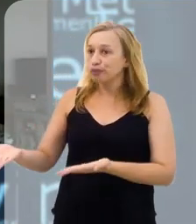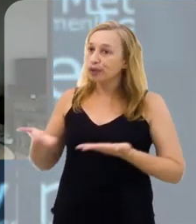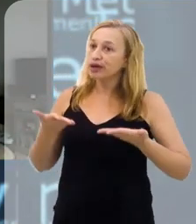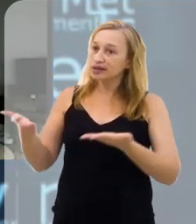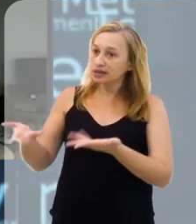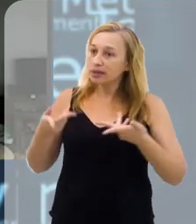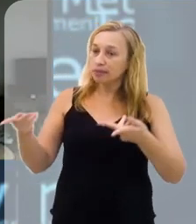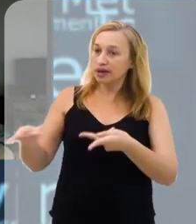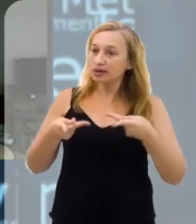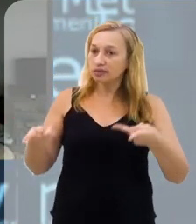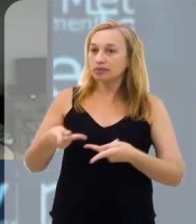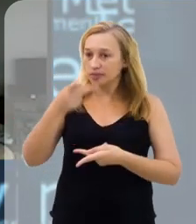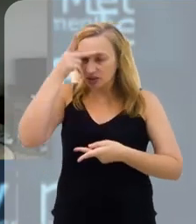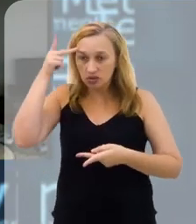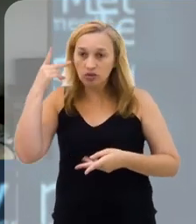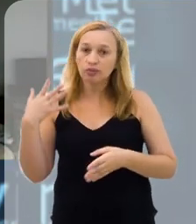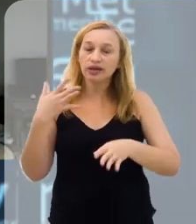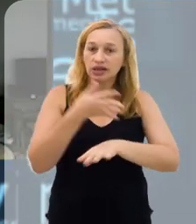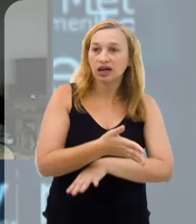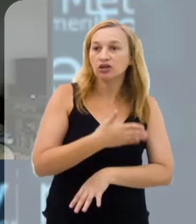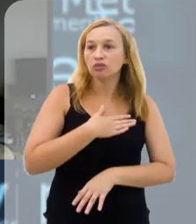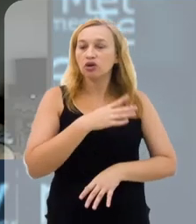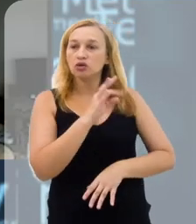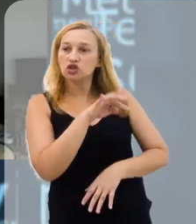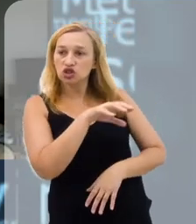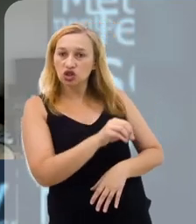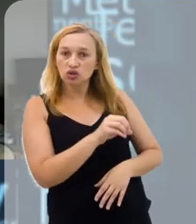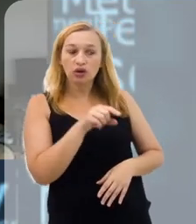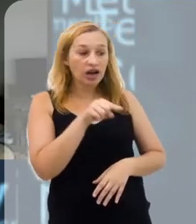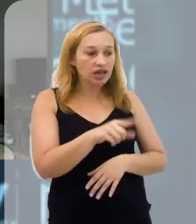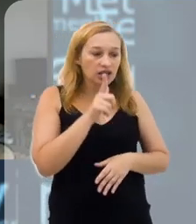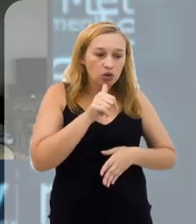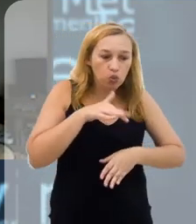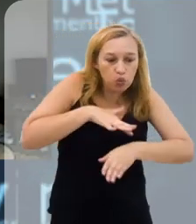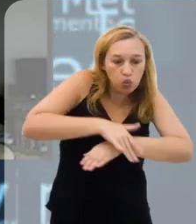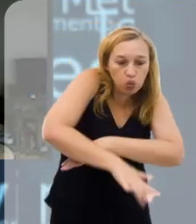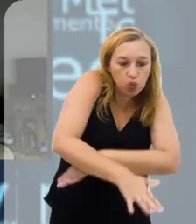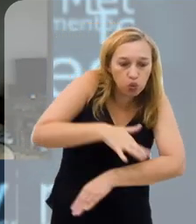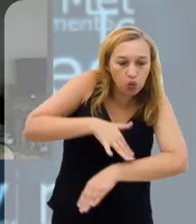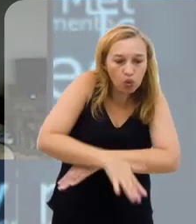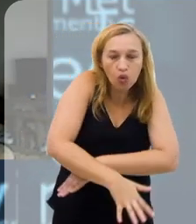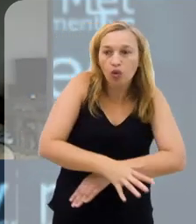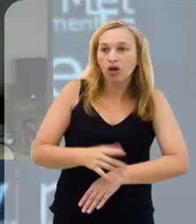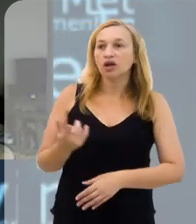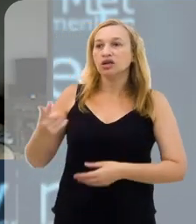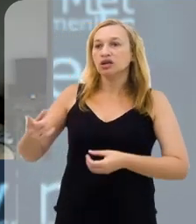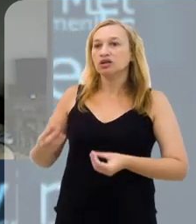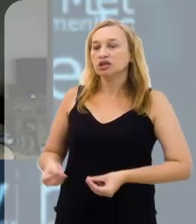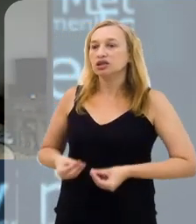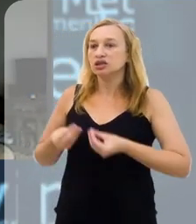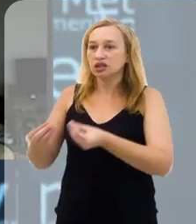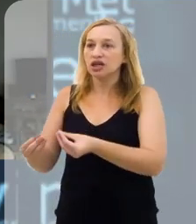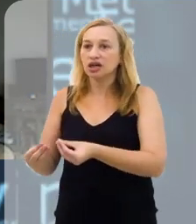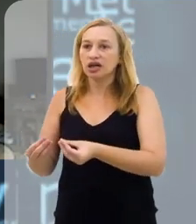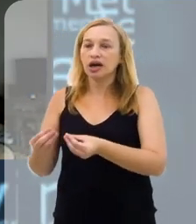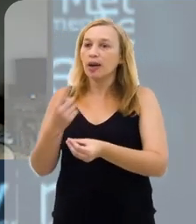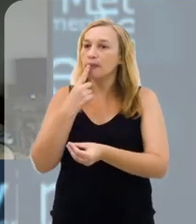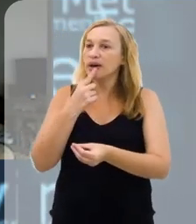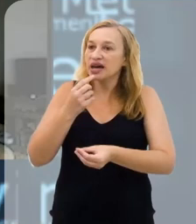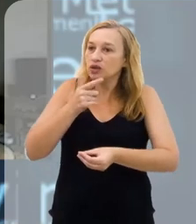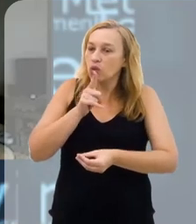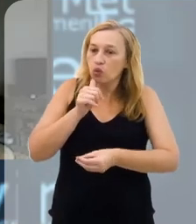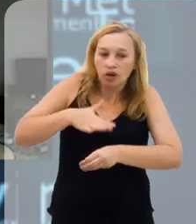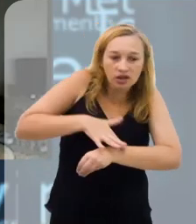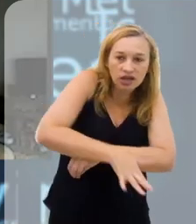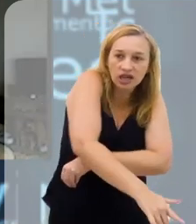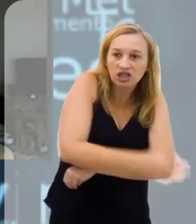as pessoas sem entrar no meu sítio, elas compravam as minhas cestas, aqui a gente tem um riacho, e o nosso ponto de entrega era ali naquela